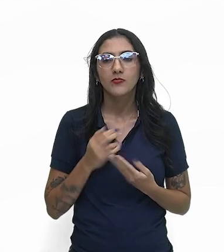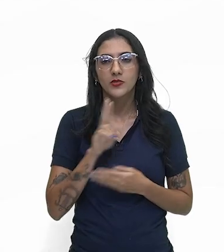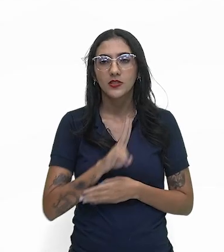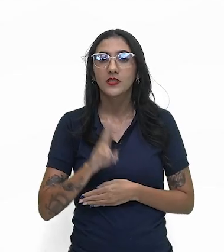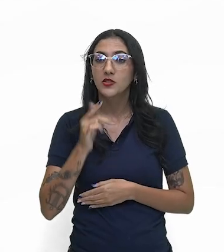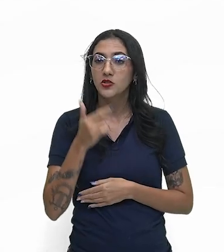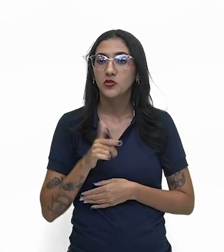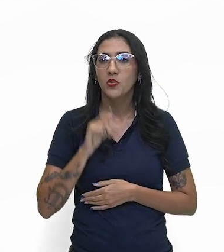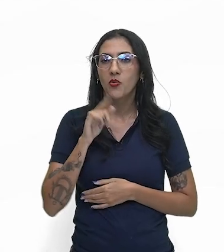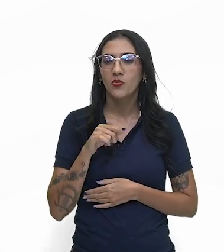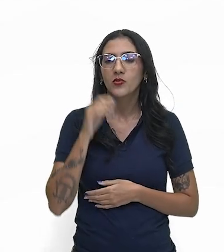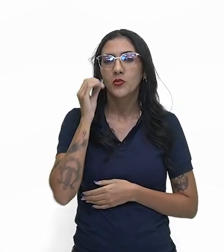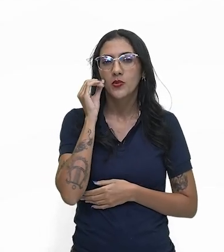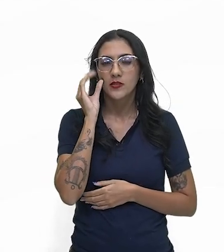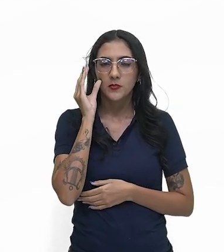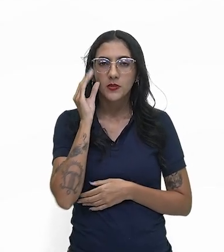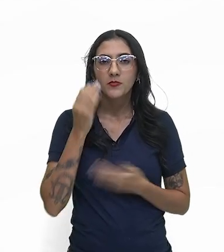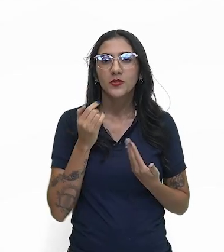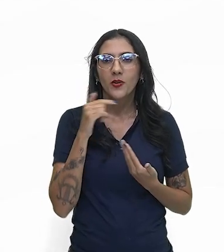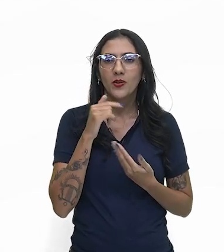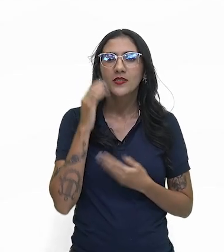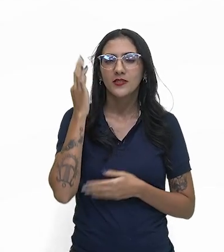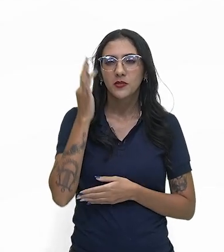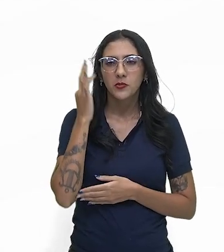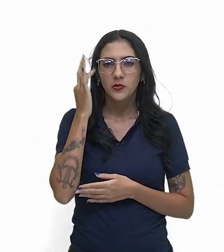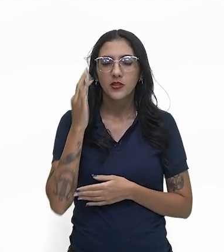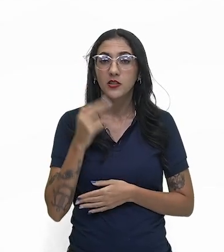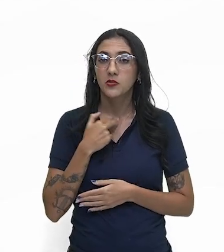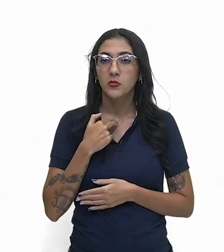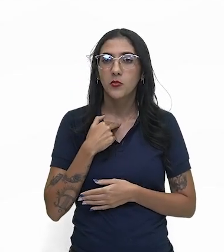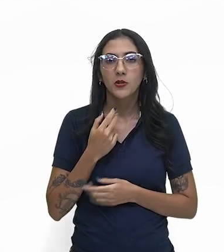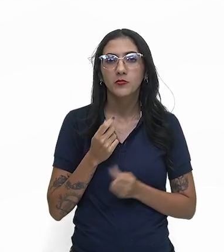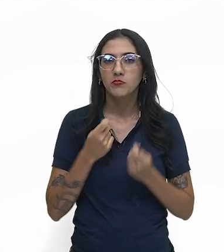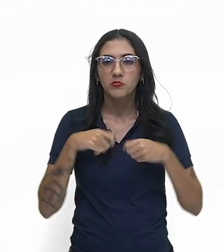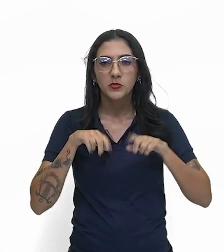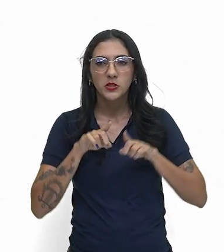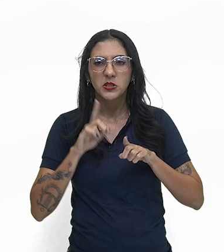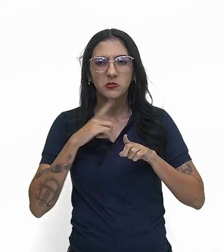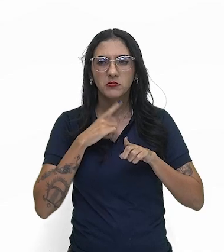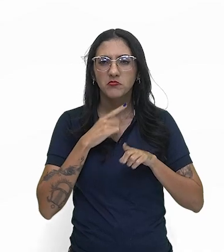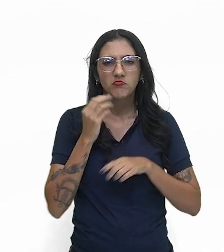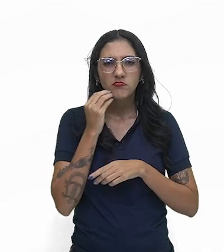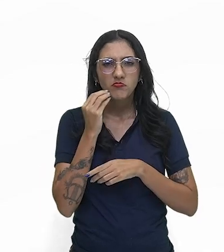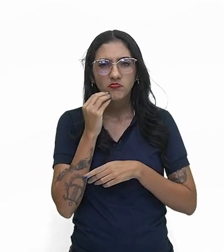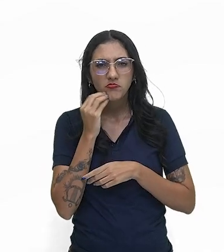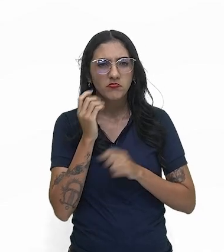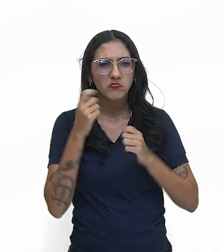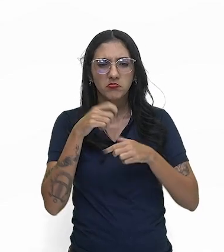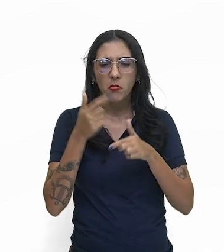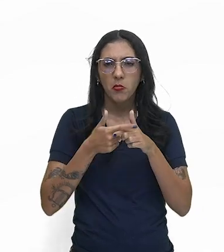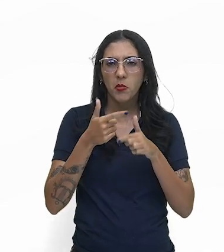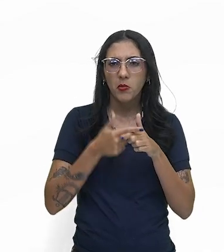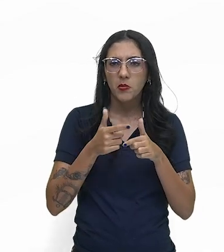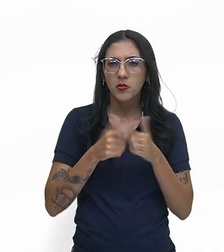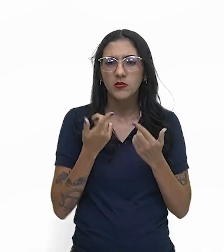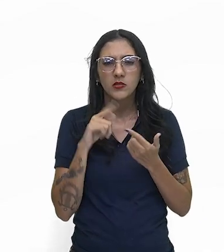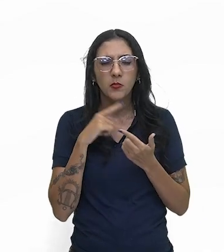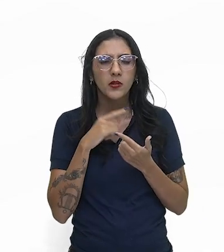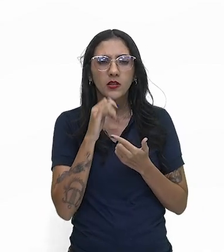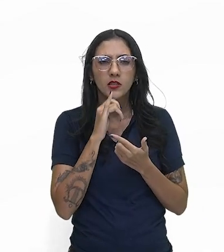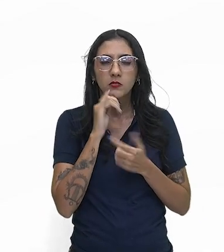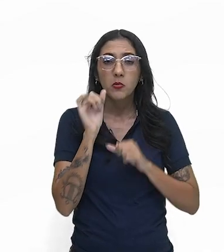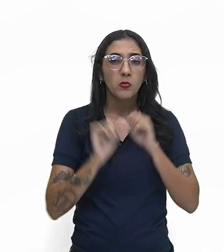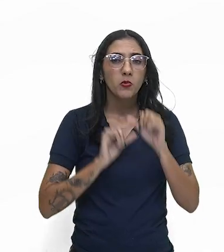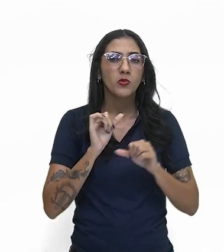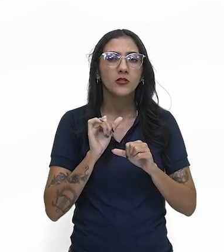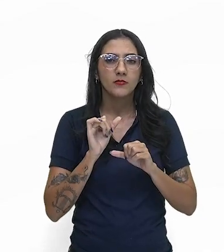aí. Então, as teorias não podem ser testadas e, portanto, não podem ser potencialmente refutadas, estagna o conhecimento científico. Então,